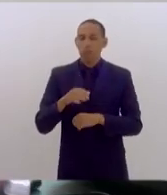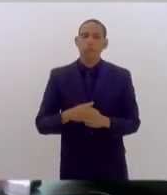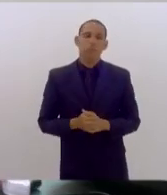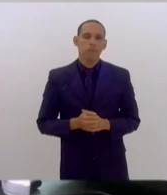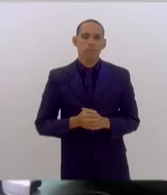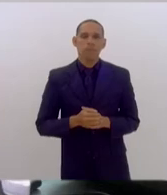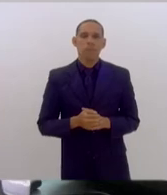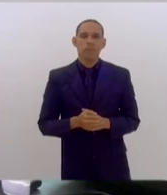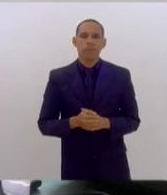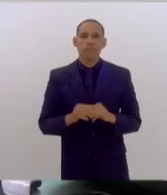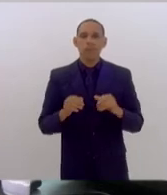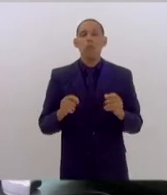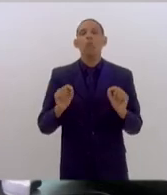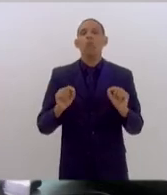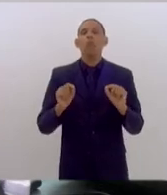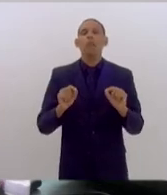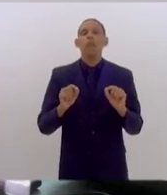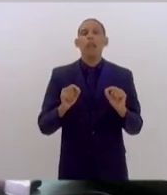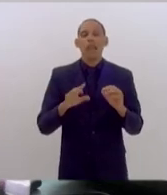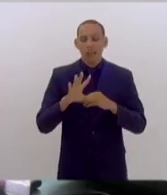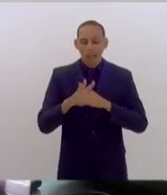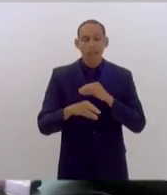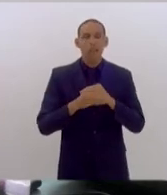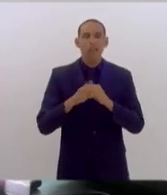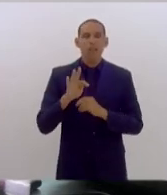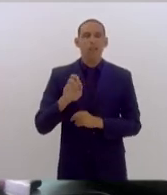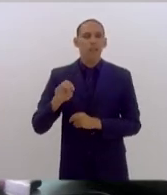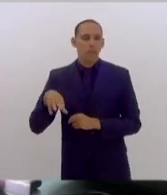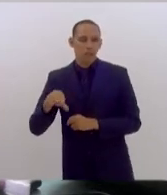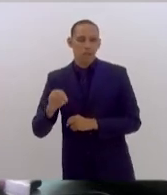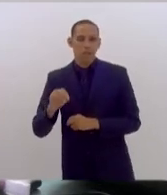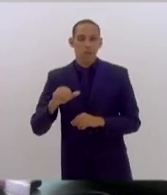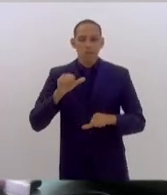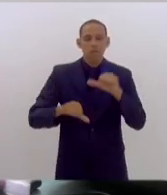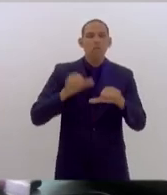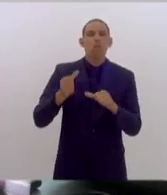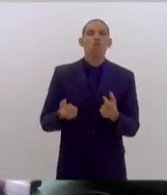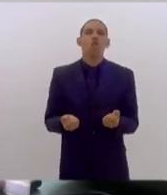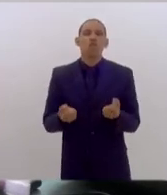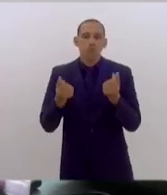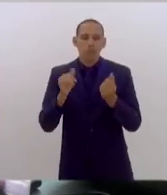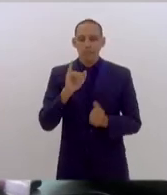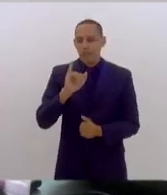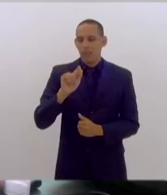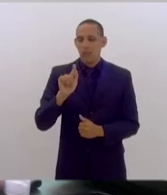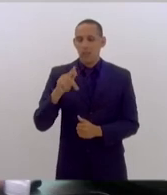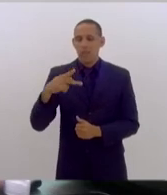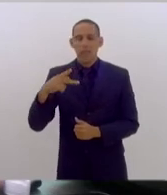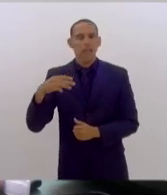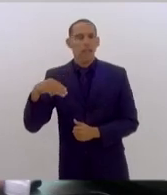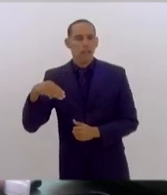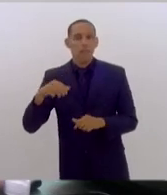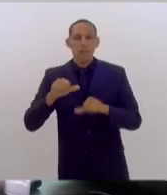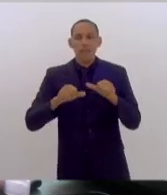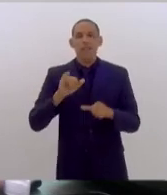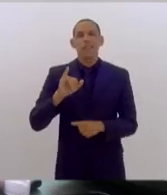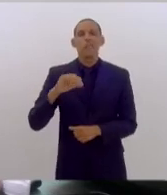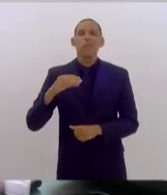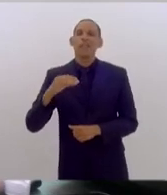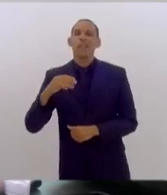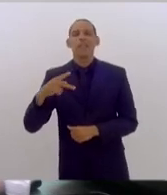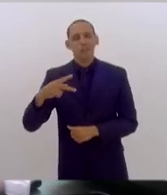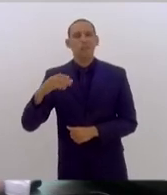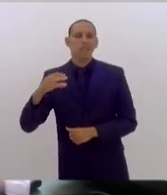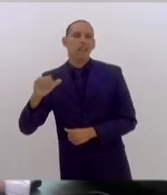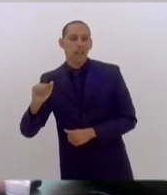não é celebração de um termo aditivo Que altere o índice correção tarifária passando do IGPM para o IPCA tema tão